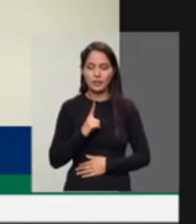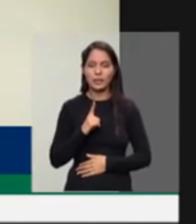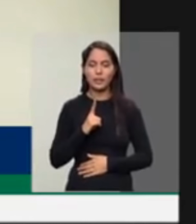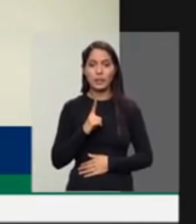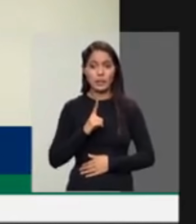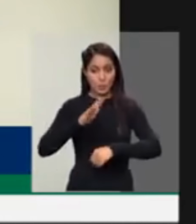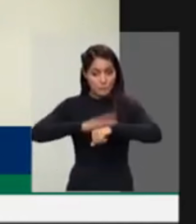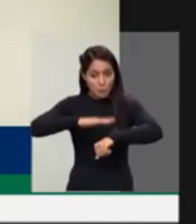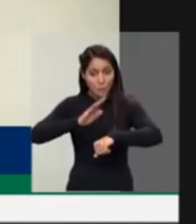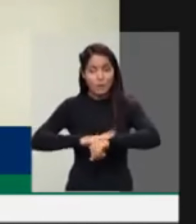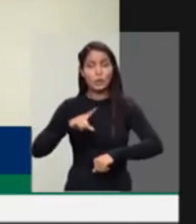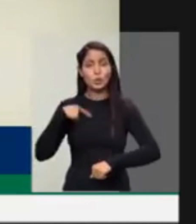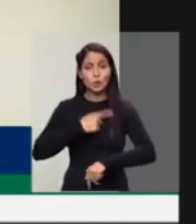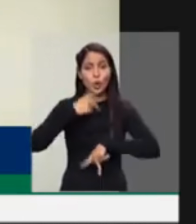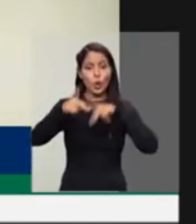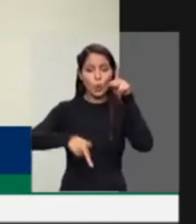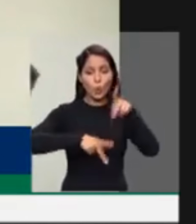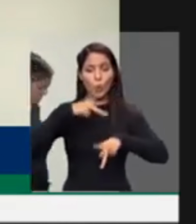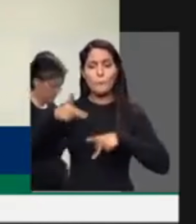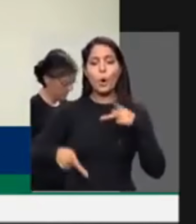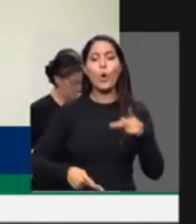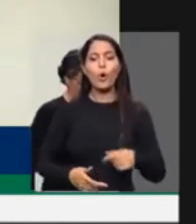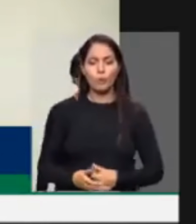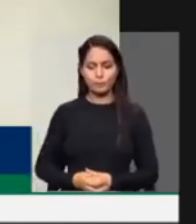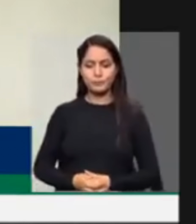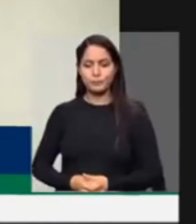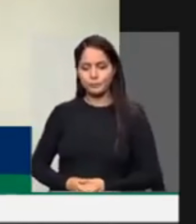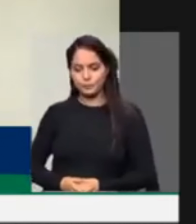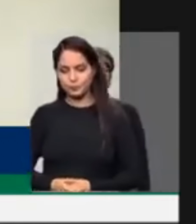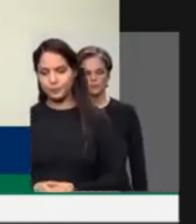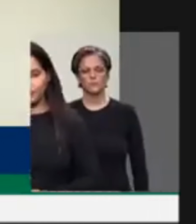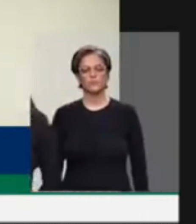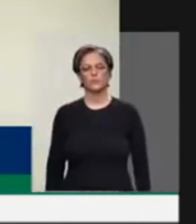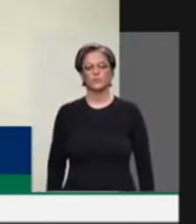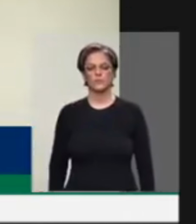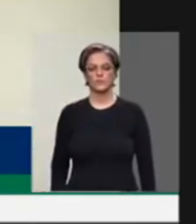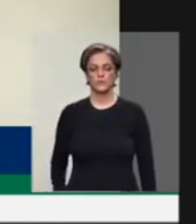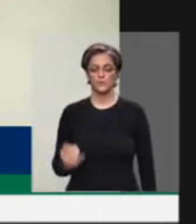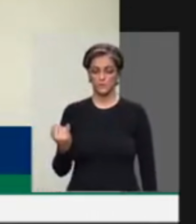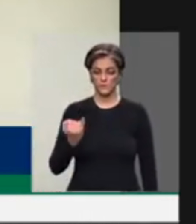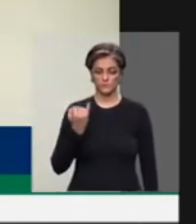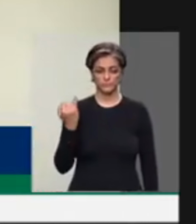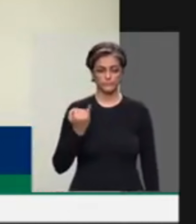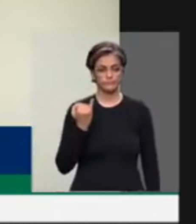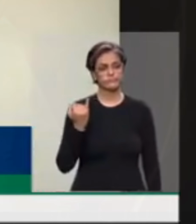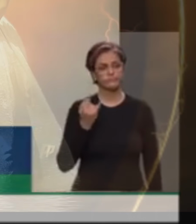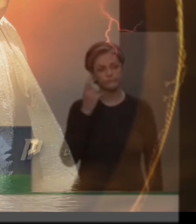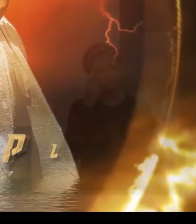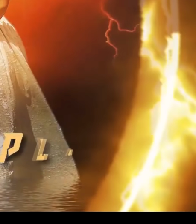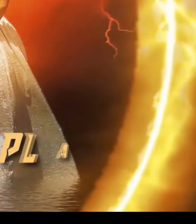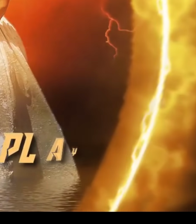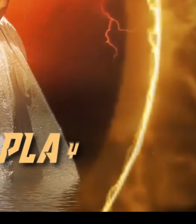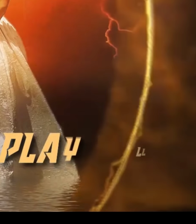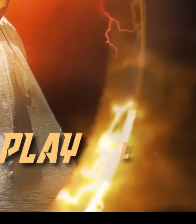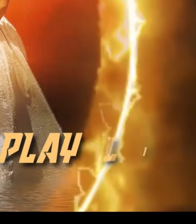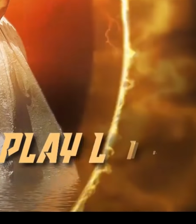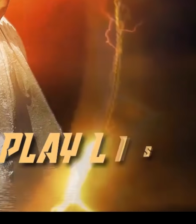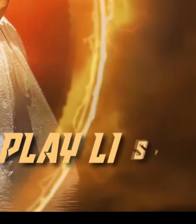da gente ter alguém do povo para pautar o que é de interesse do povo na presidência da Câmara. Muito obrigado, senhor presidente.